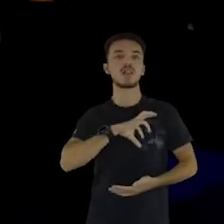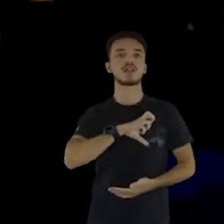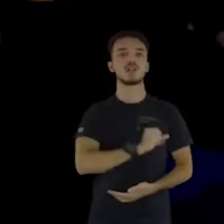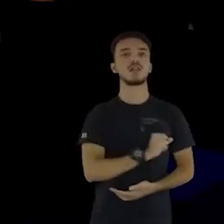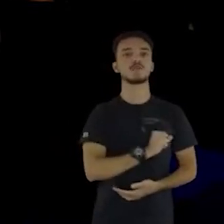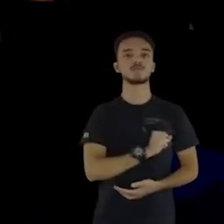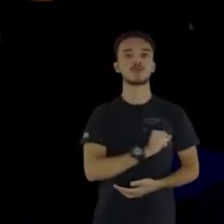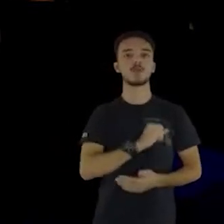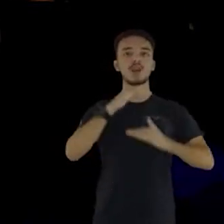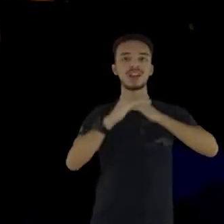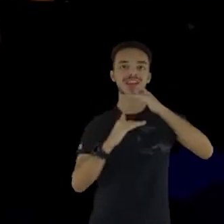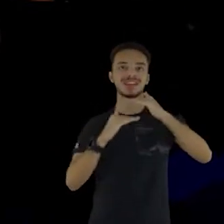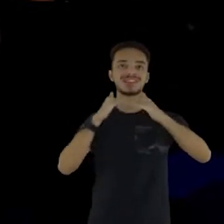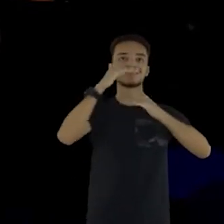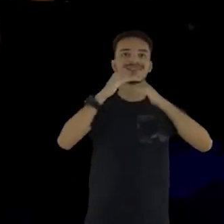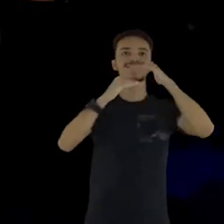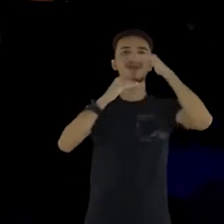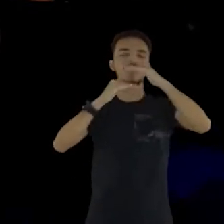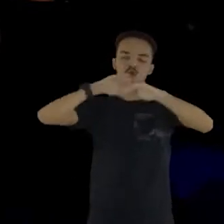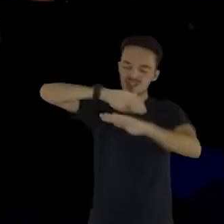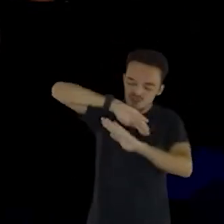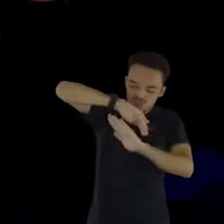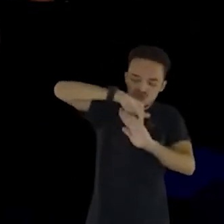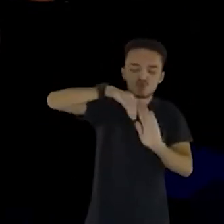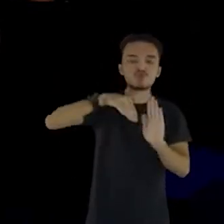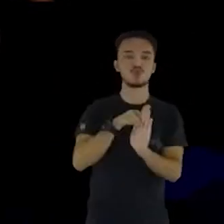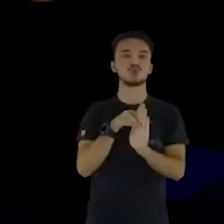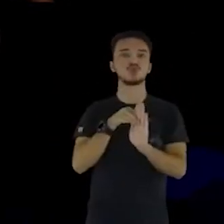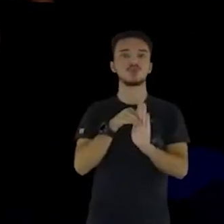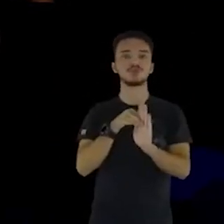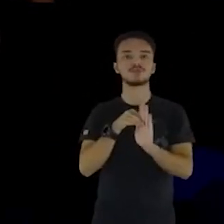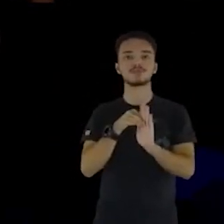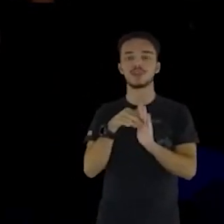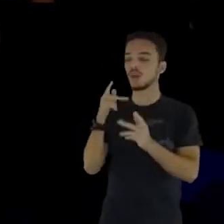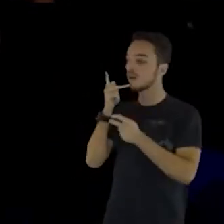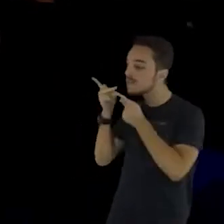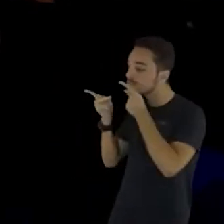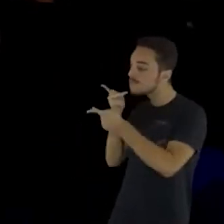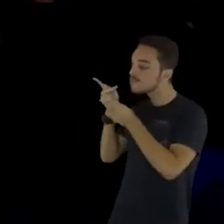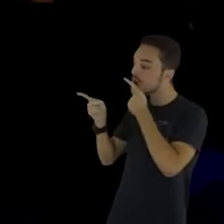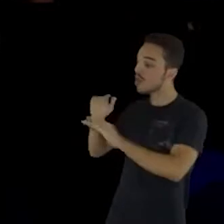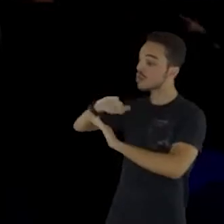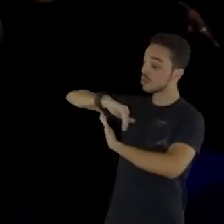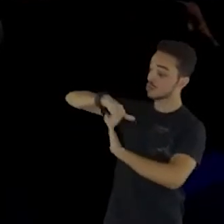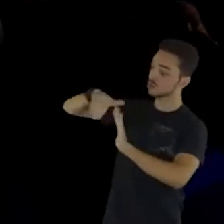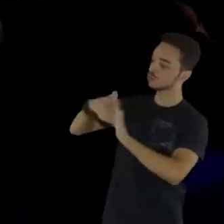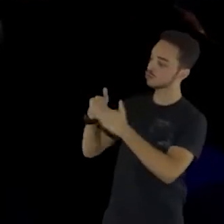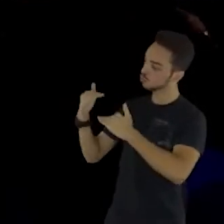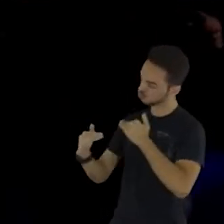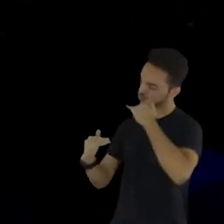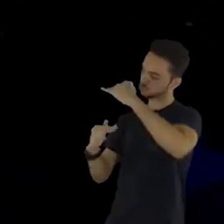cresçamos em tudo. Fala para a pessoa do seu lado aí, cresçamos em tudo.